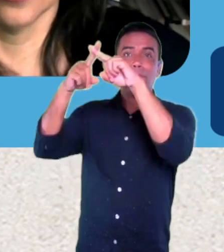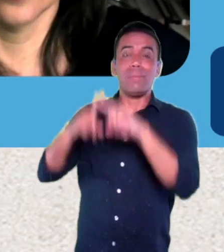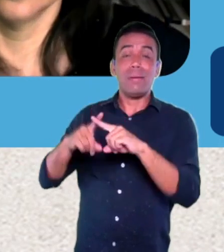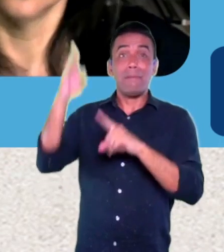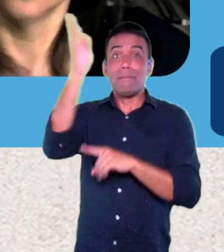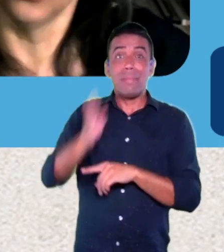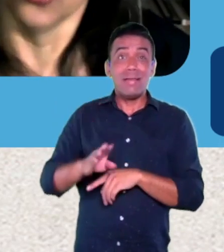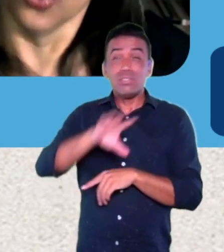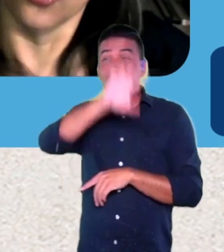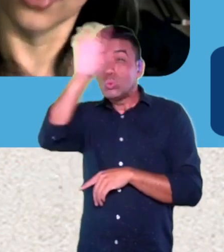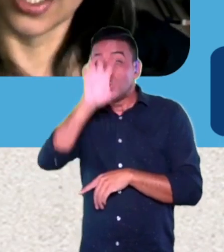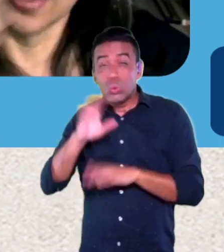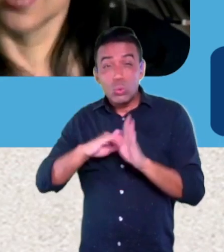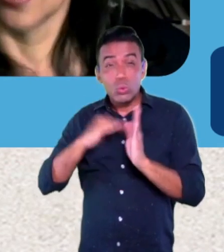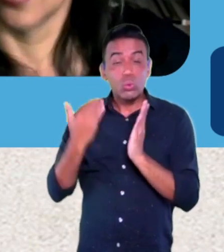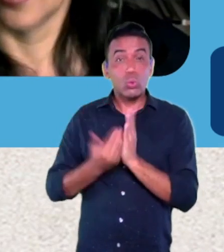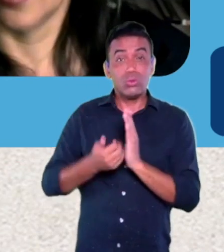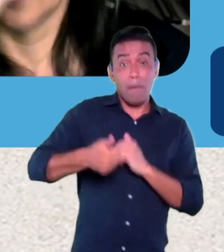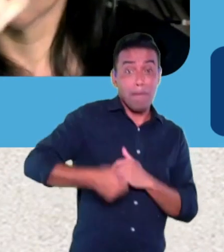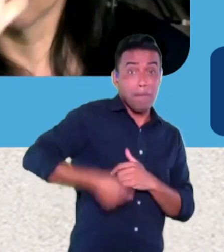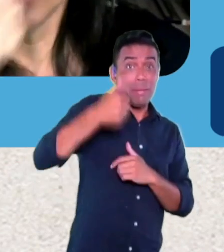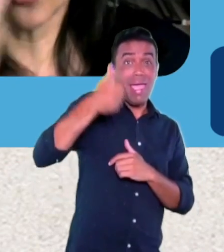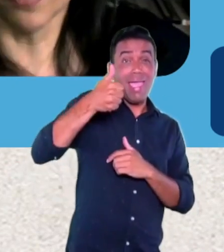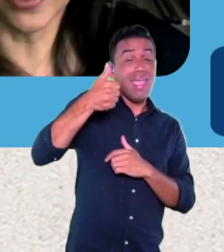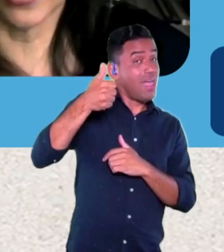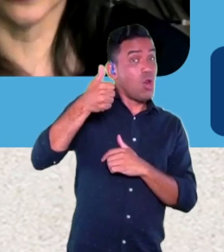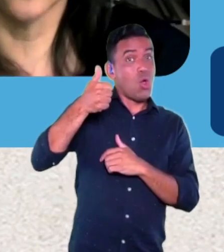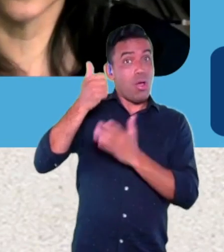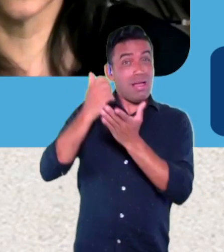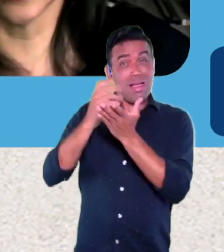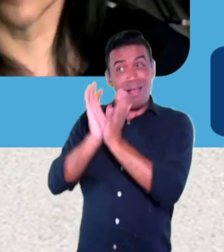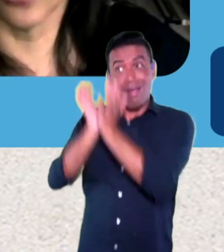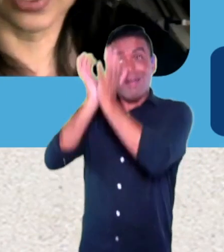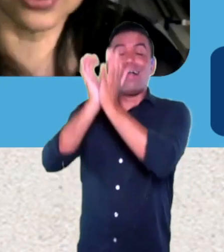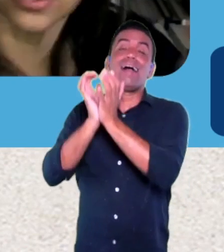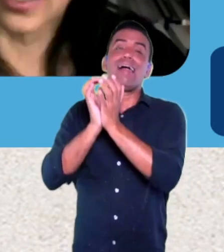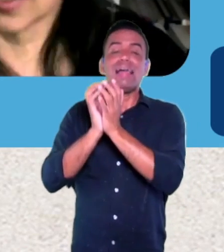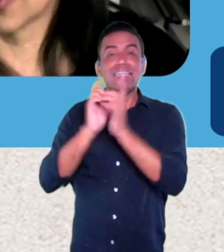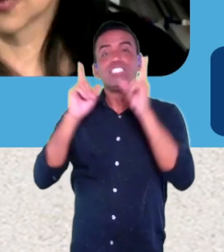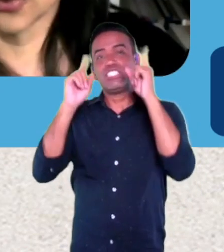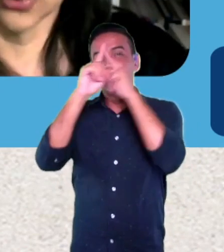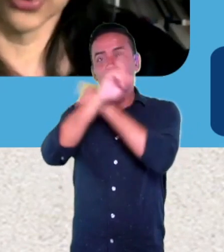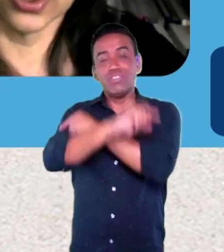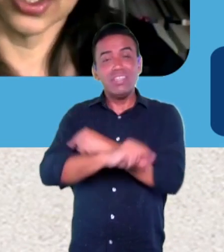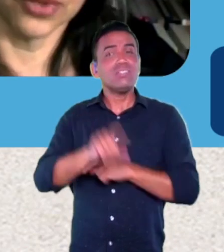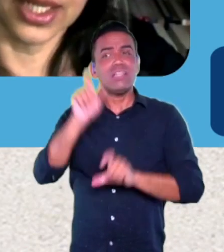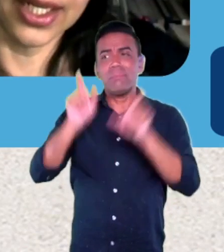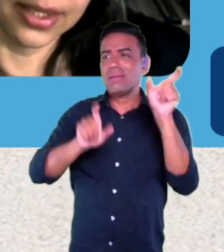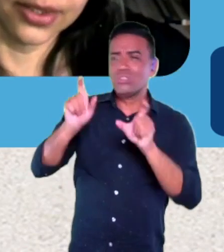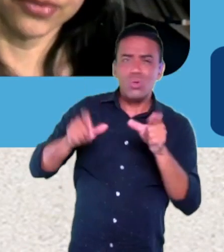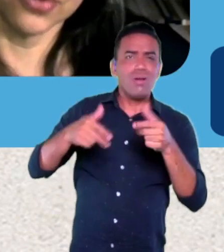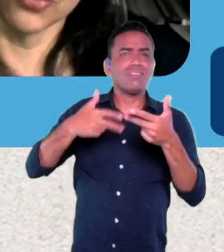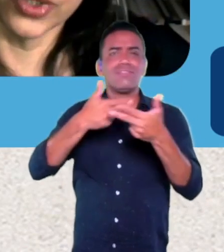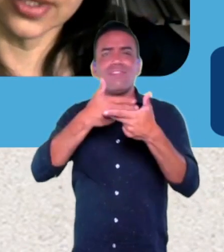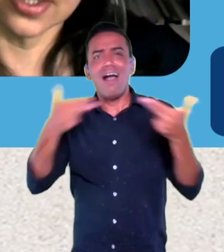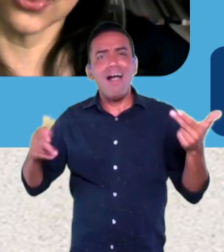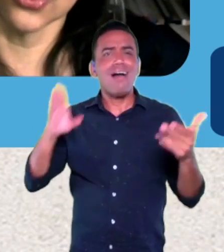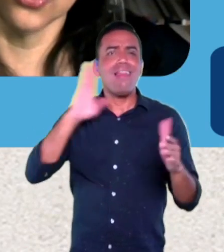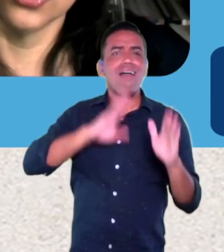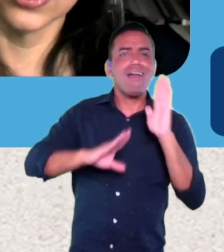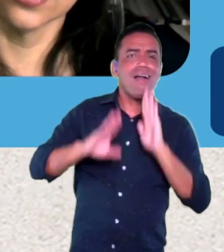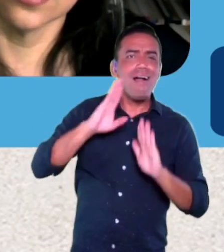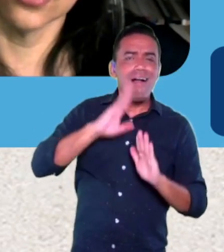chegar no 1, né, é muito complicado. Tem gente legal de tudo quanto é lugar, de